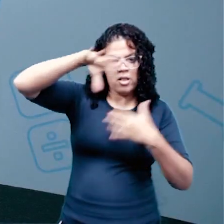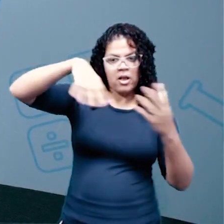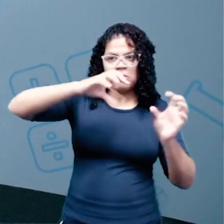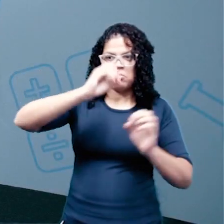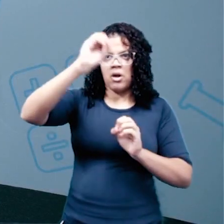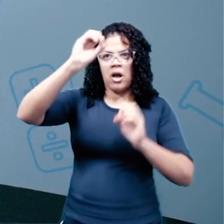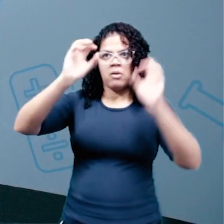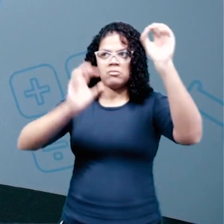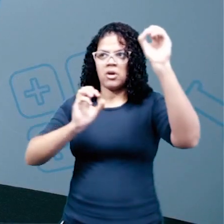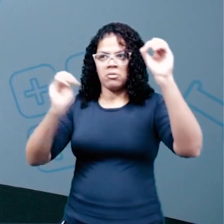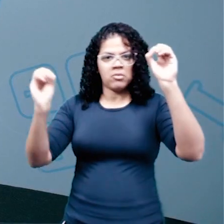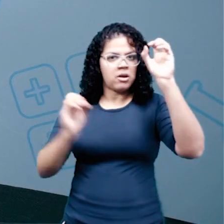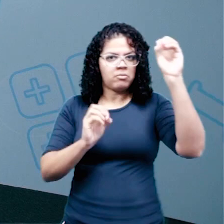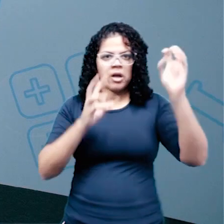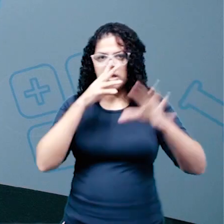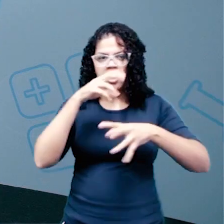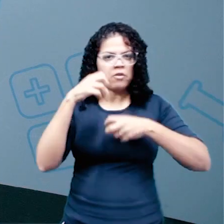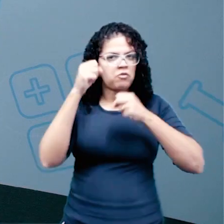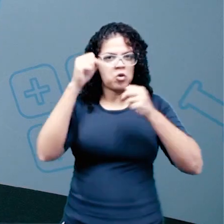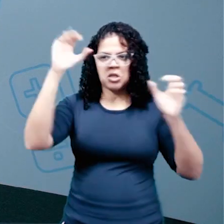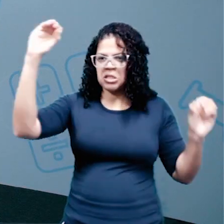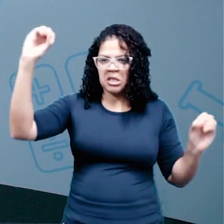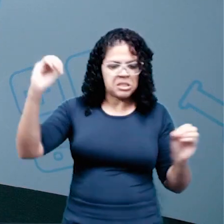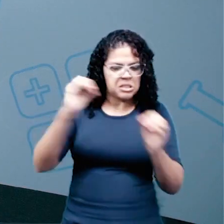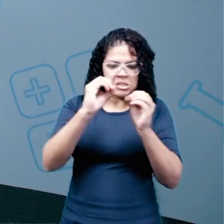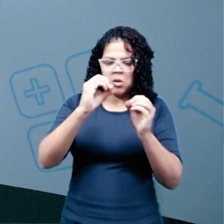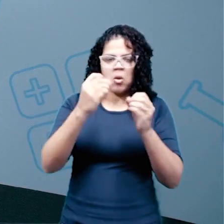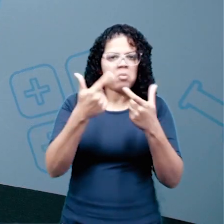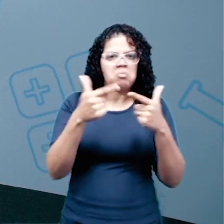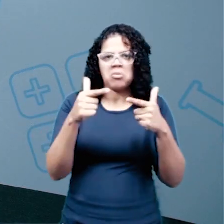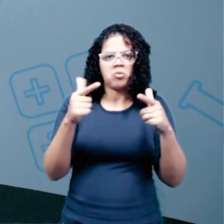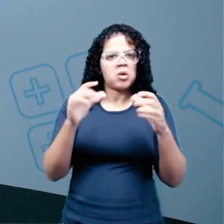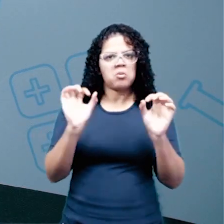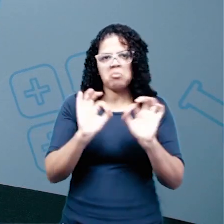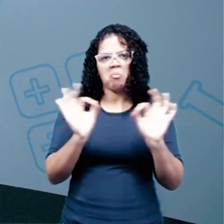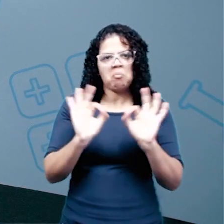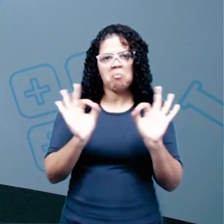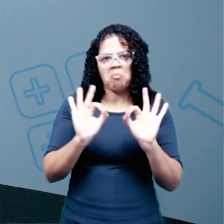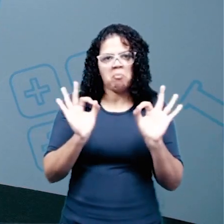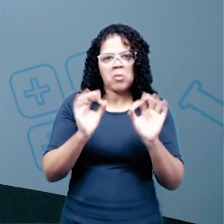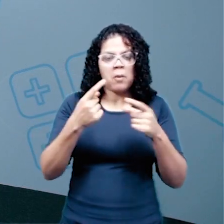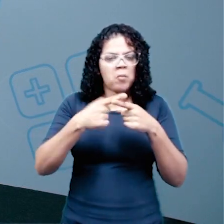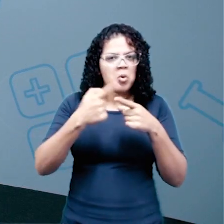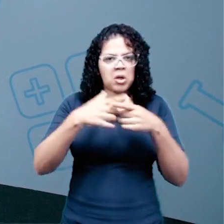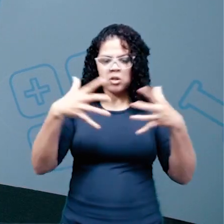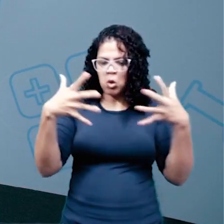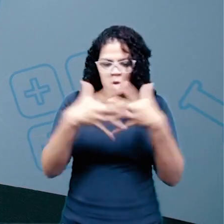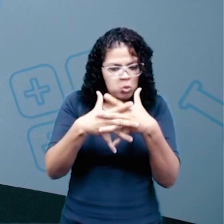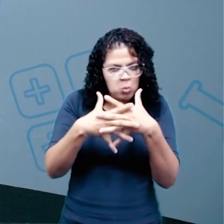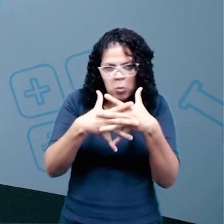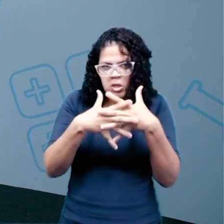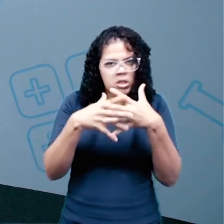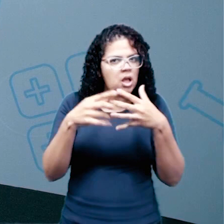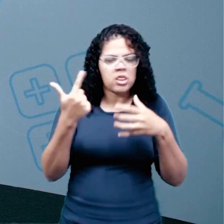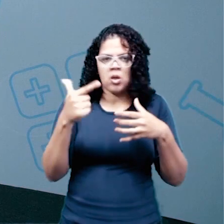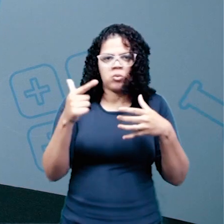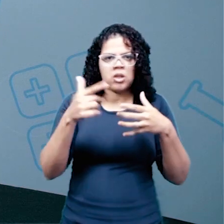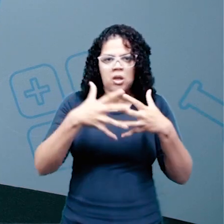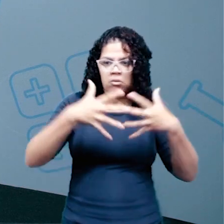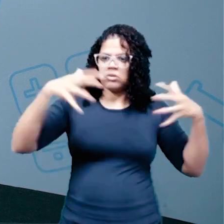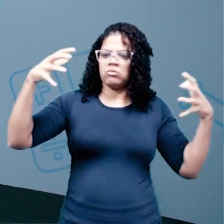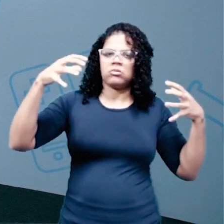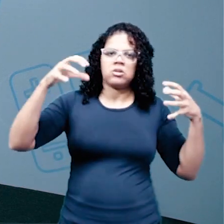resultante de atração é nula. Por quê? Porque a gente não tem mais moléculas juntas umas das outras, elas estão todas soltas e não existe